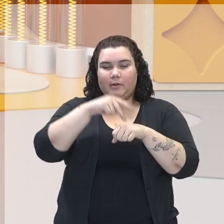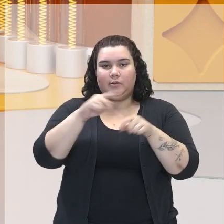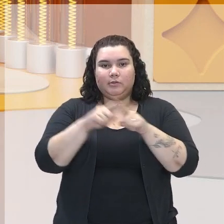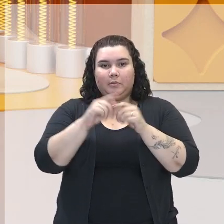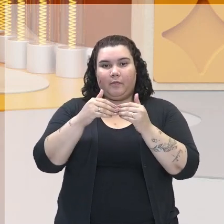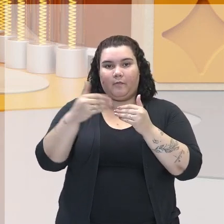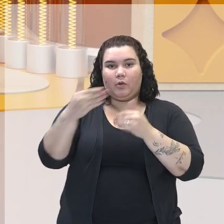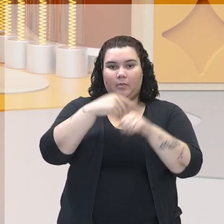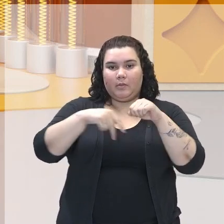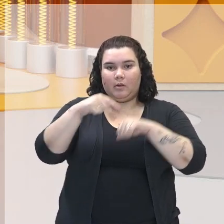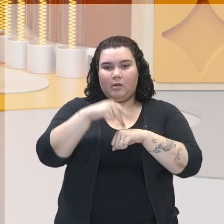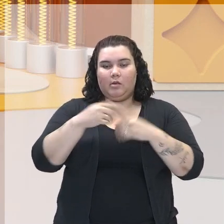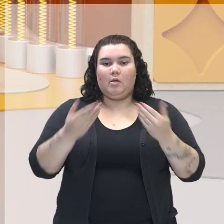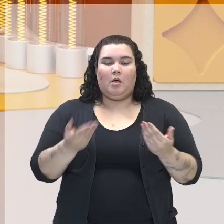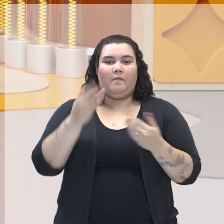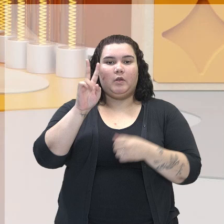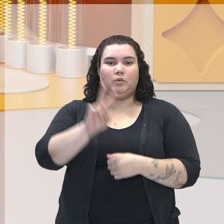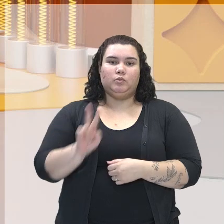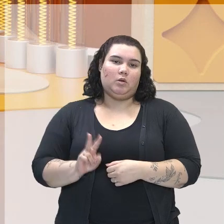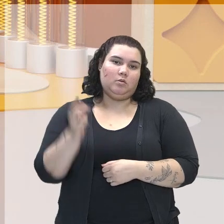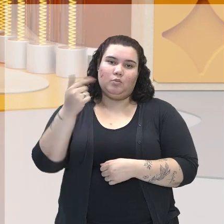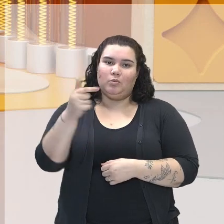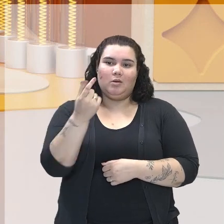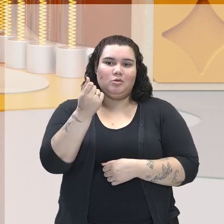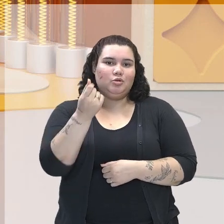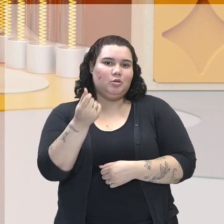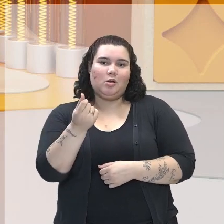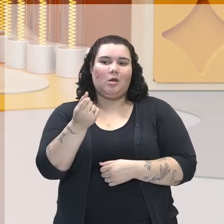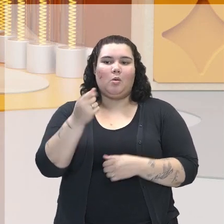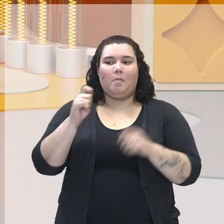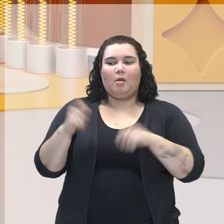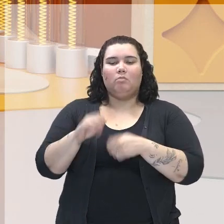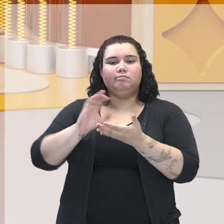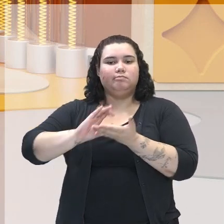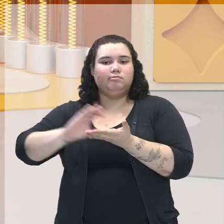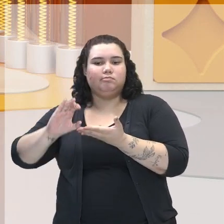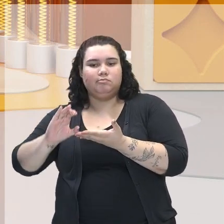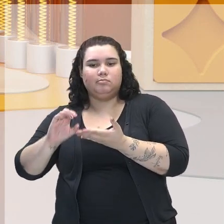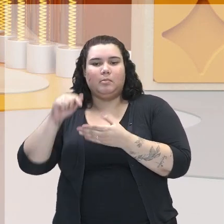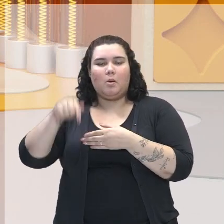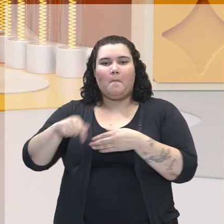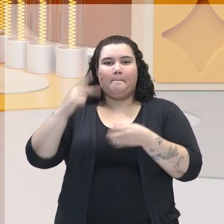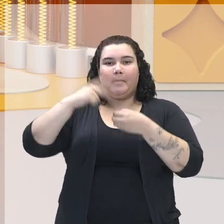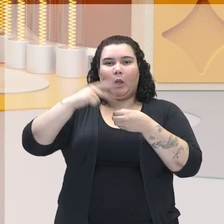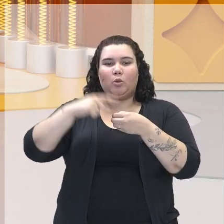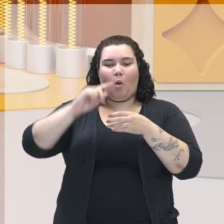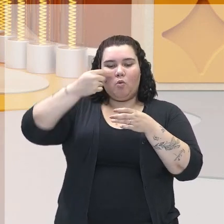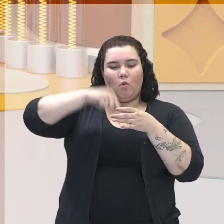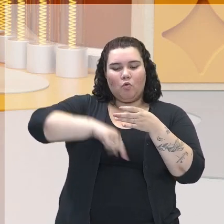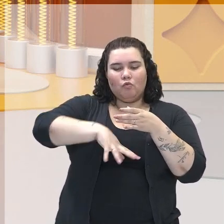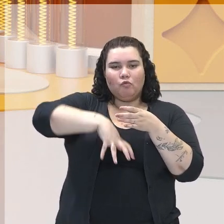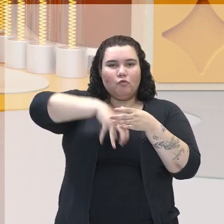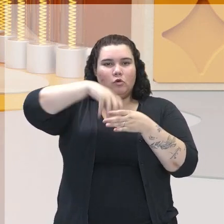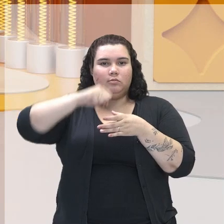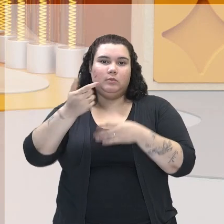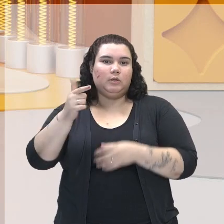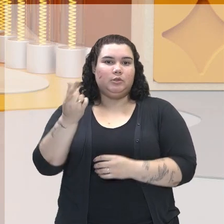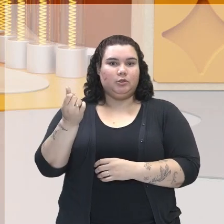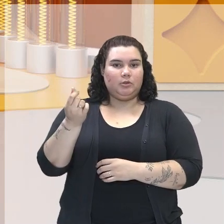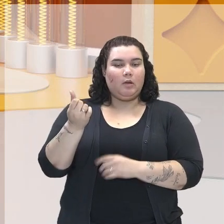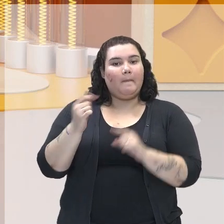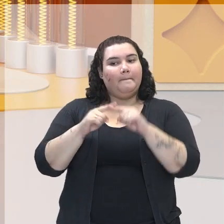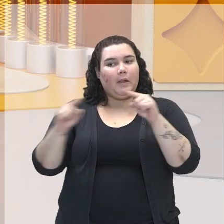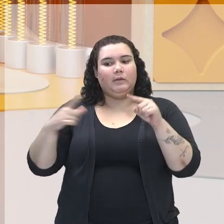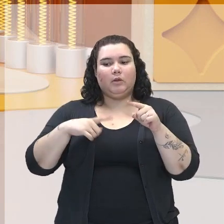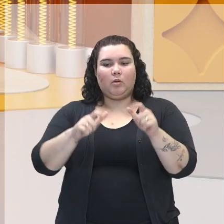Venezuela não tem capital, dinheiro, né, para fazer esses investimentos na extração desse recurso, mas ela conta ali com